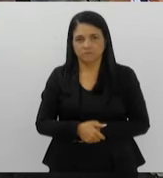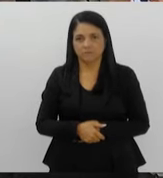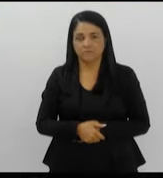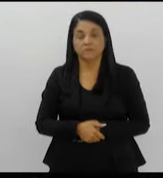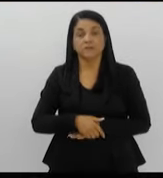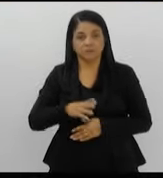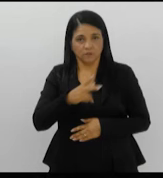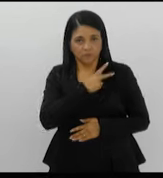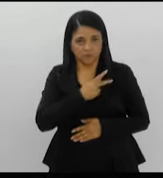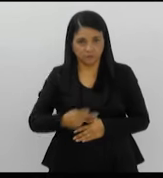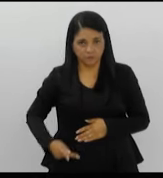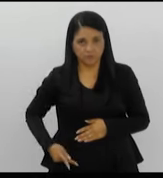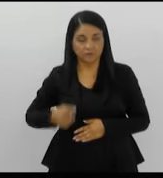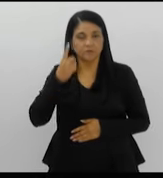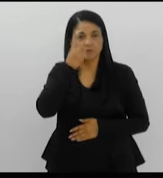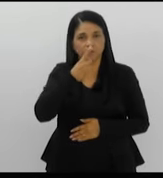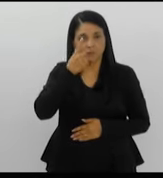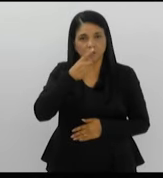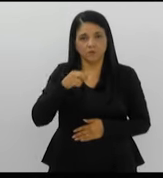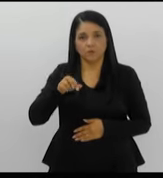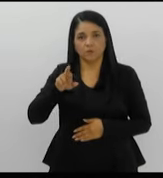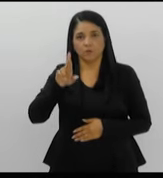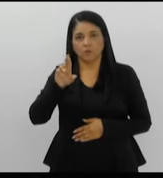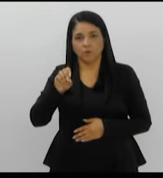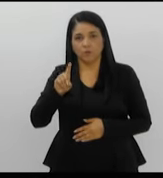Senhor presidente, deputado Rodrigo Bacelar,